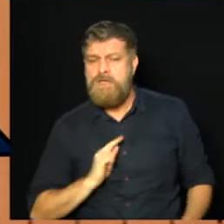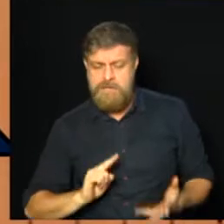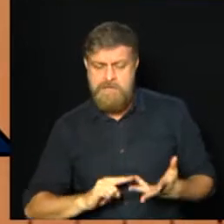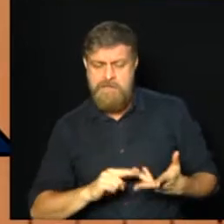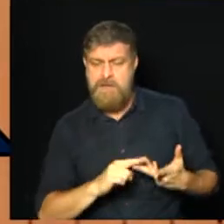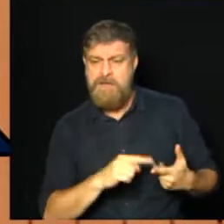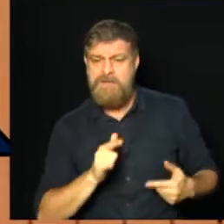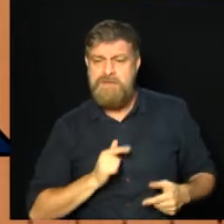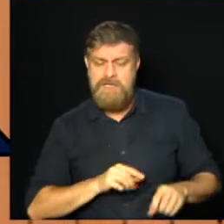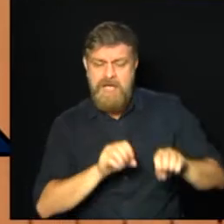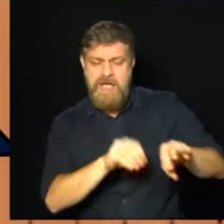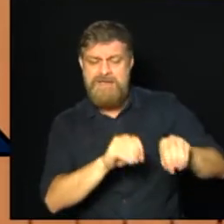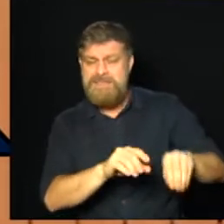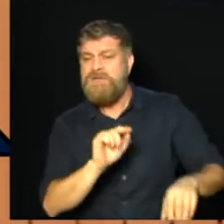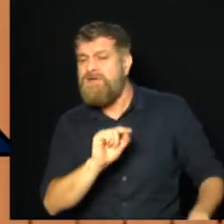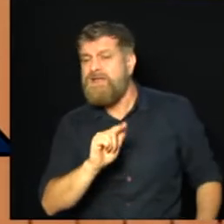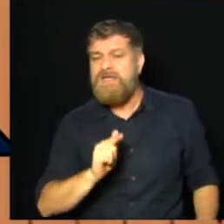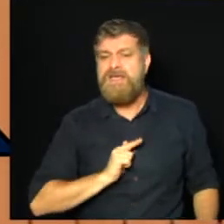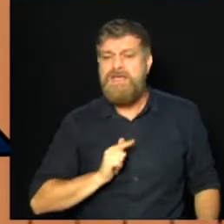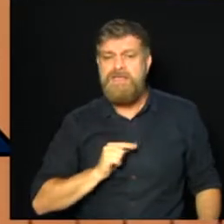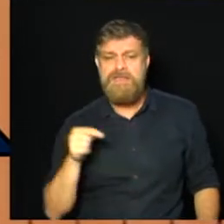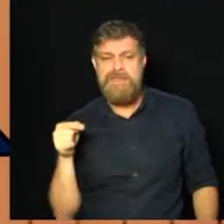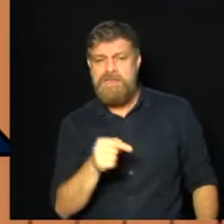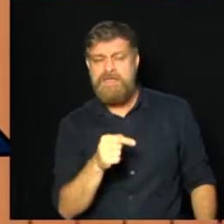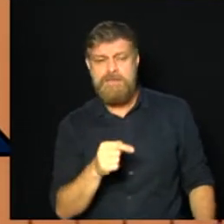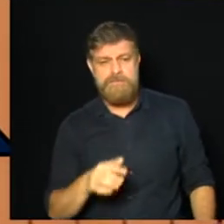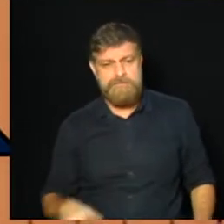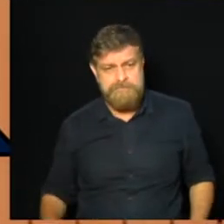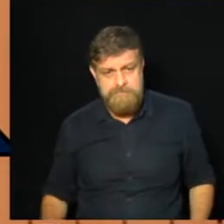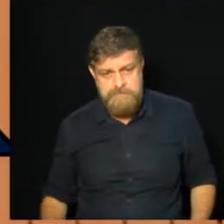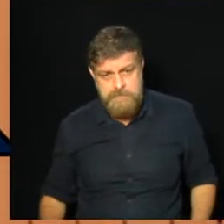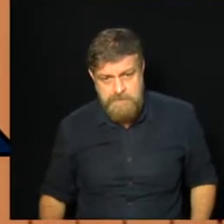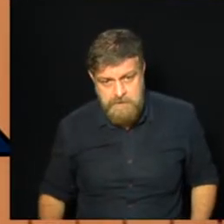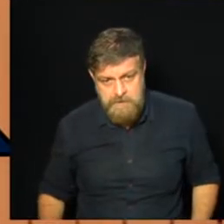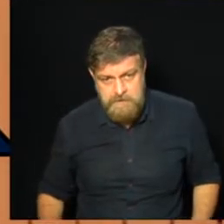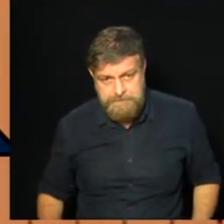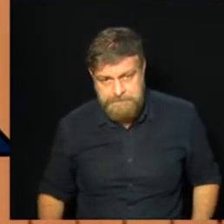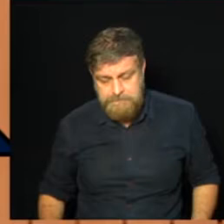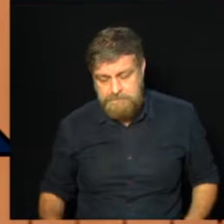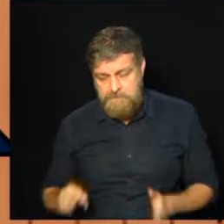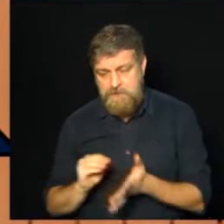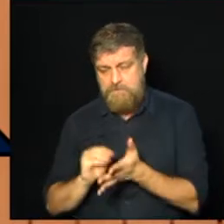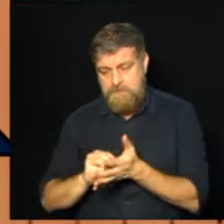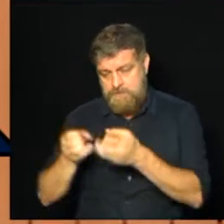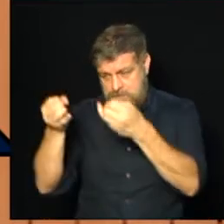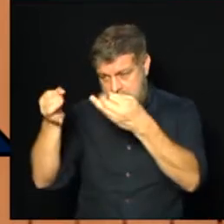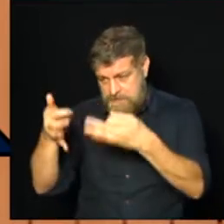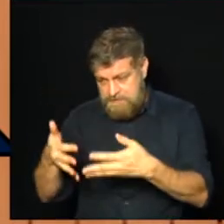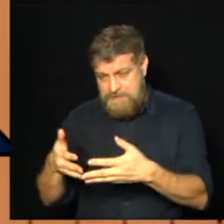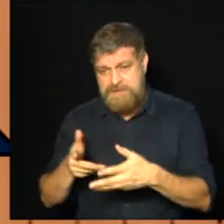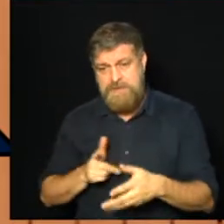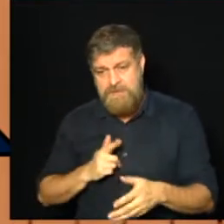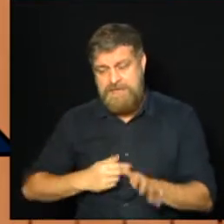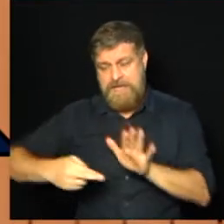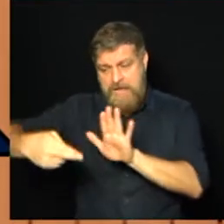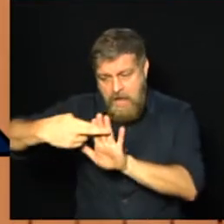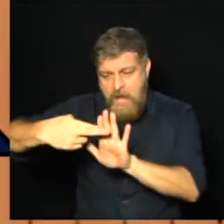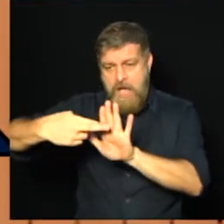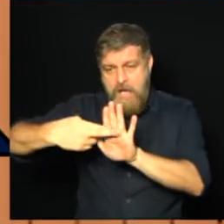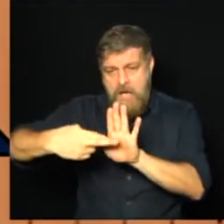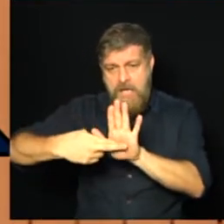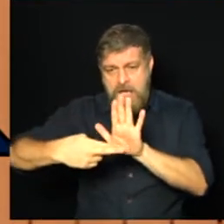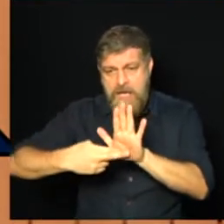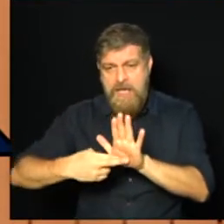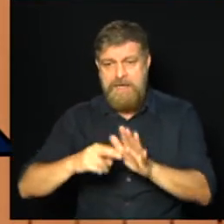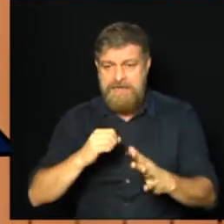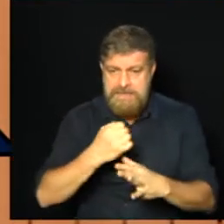acompanhamento do ensino. Então, que não existe um dimensionamento, que é um dimensionamento que, inclusive, é regulado, por índice de